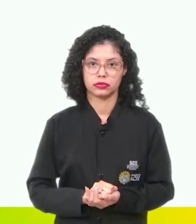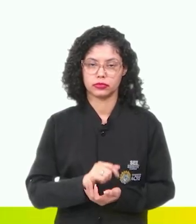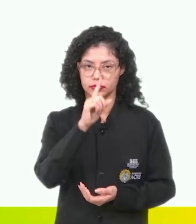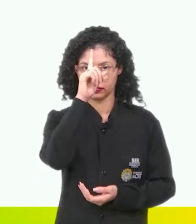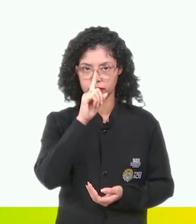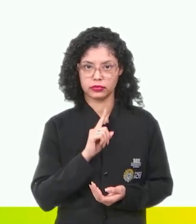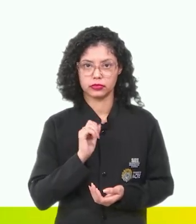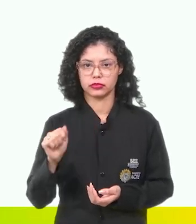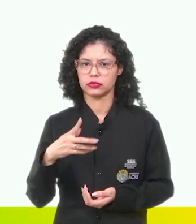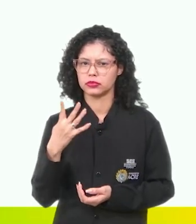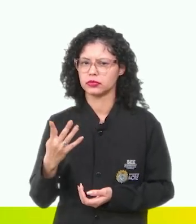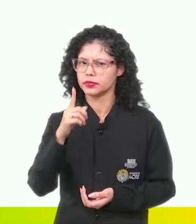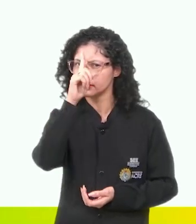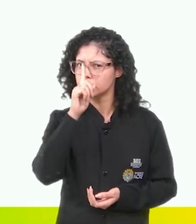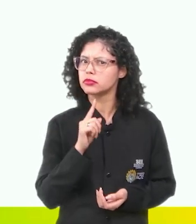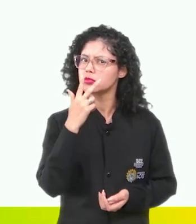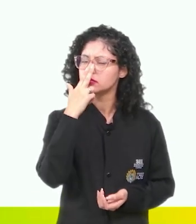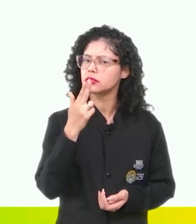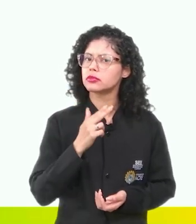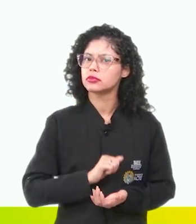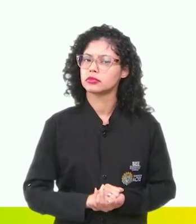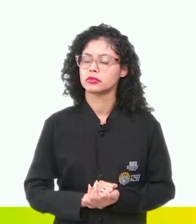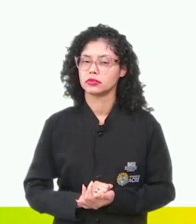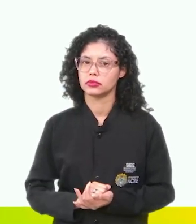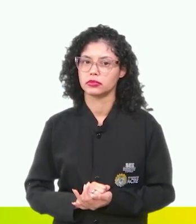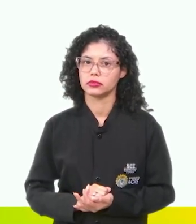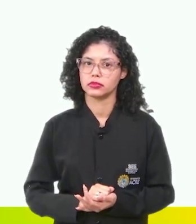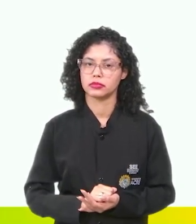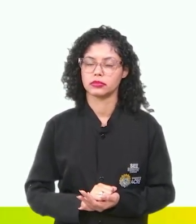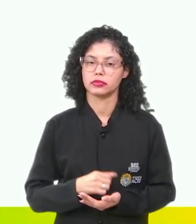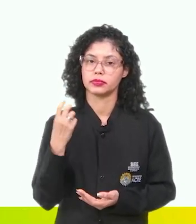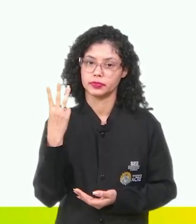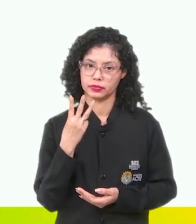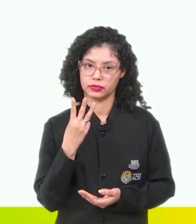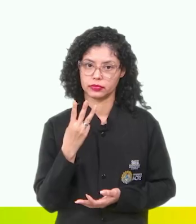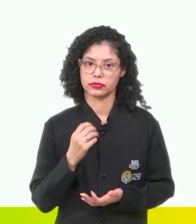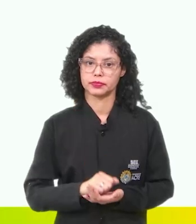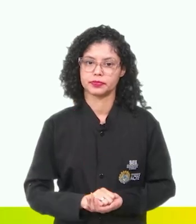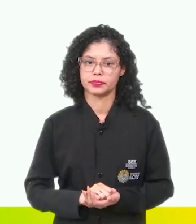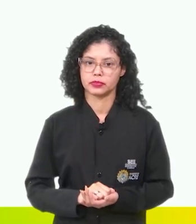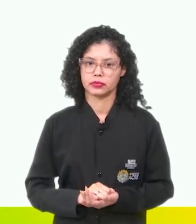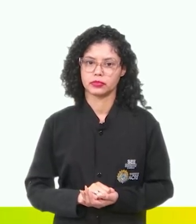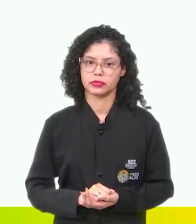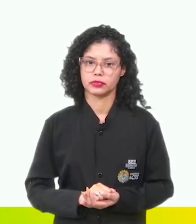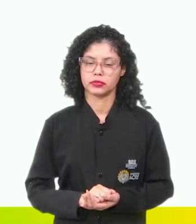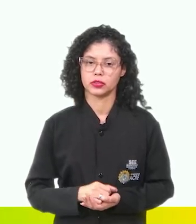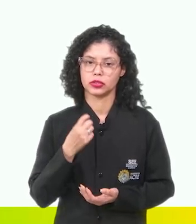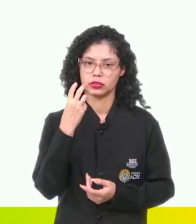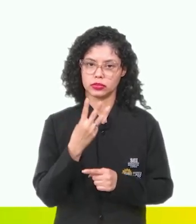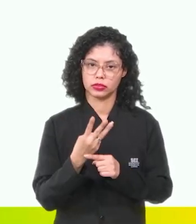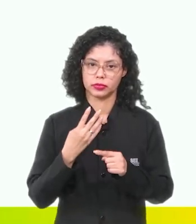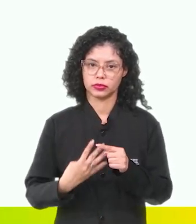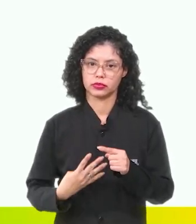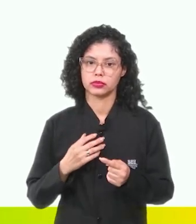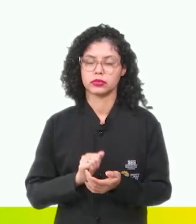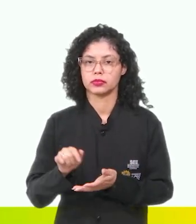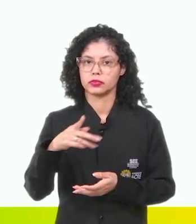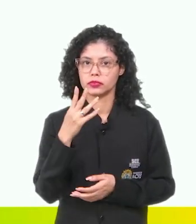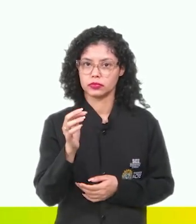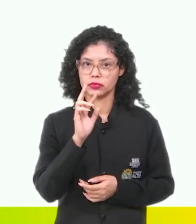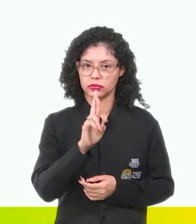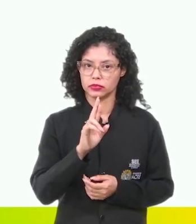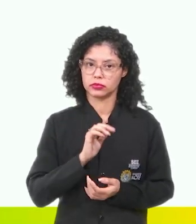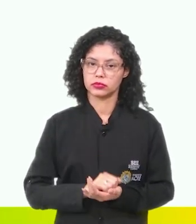Amarela. Quantas amarelas tá aparecendo, pessoal, para mim? 3. Sobre 4 vezes. Quantos Rzinho